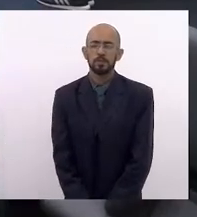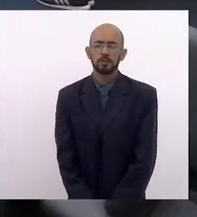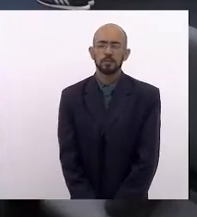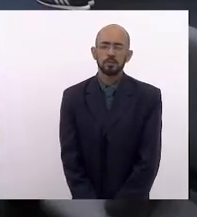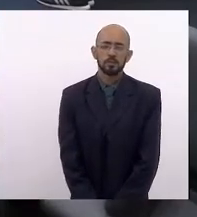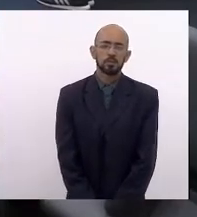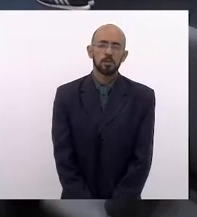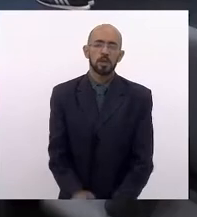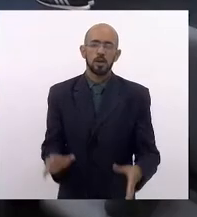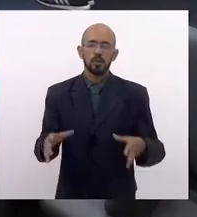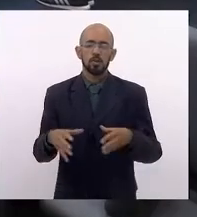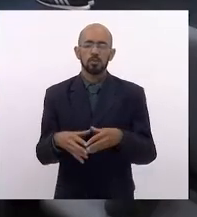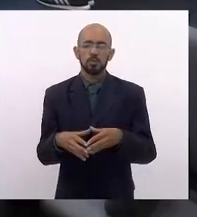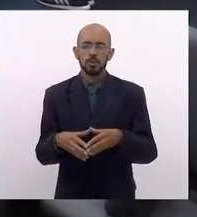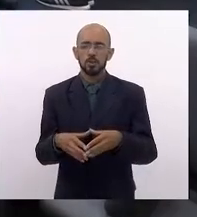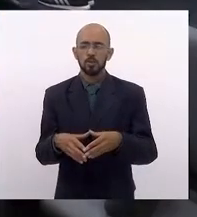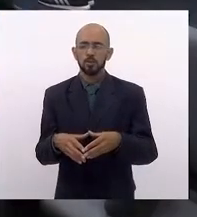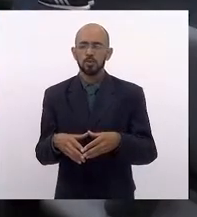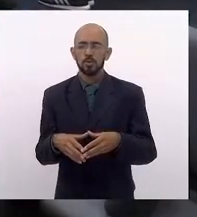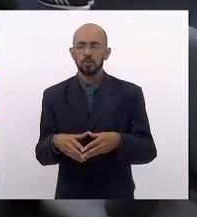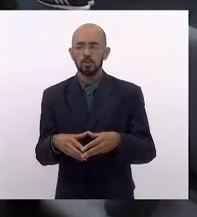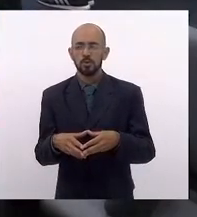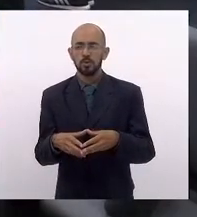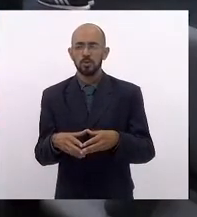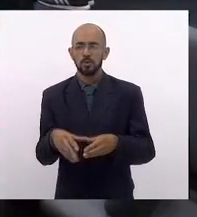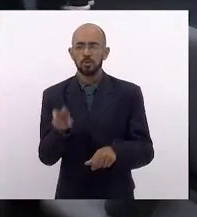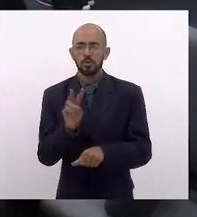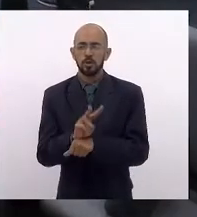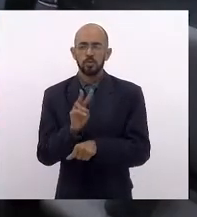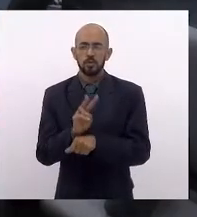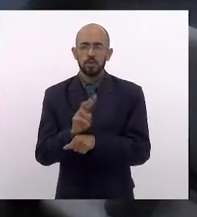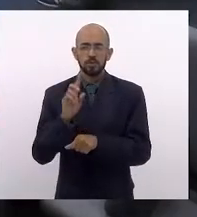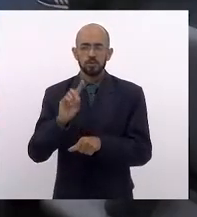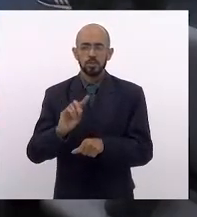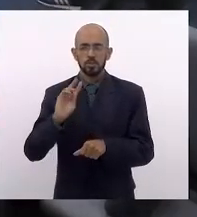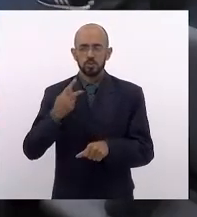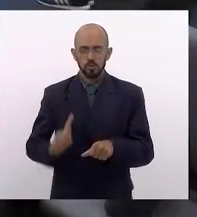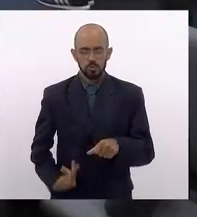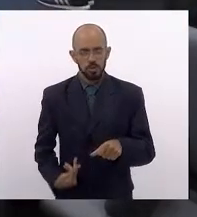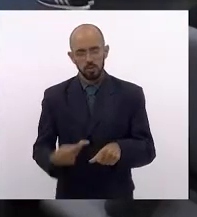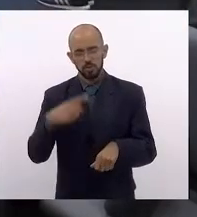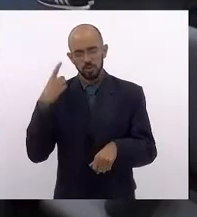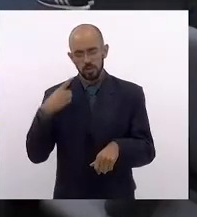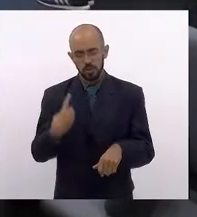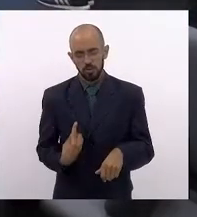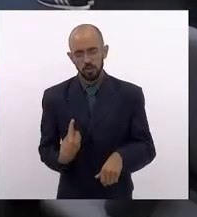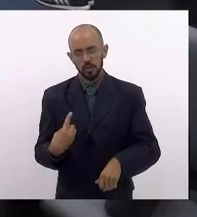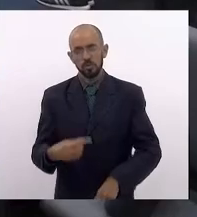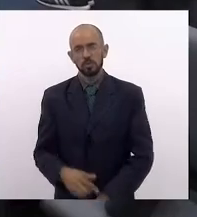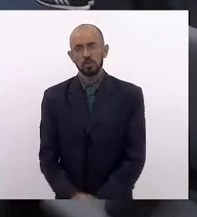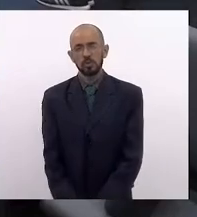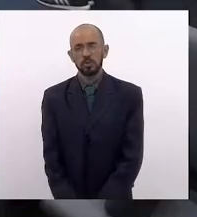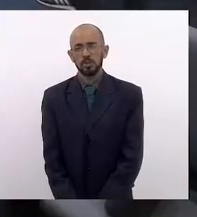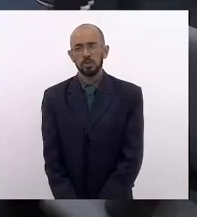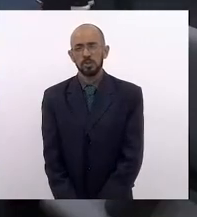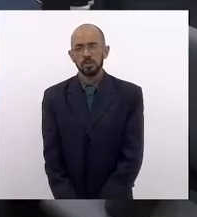e pela comissão a defesa de direitos humanos Deputado a Dani Monteiro